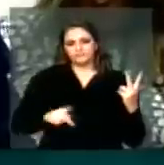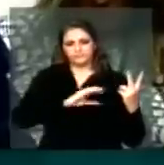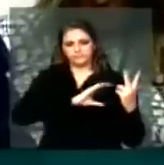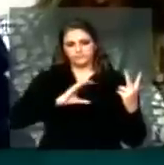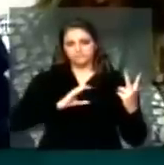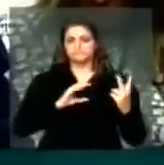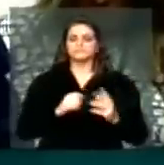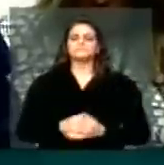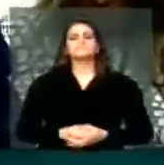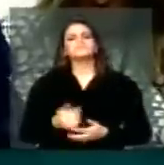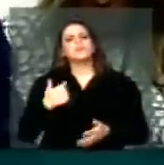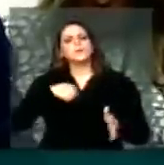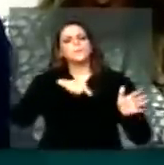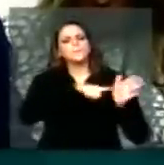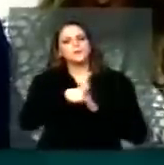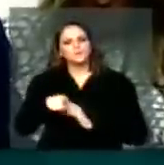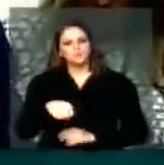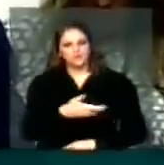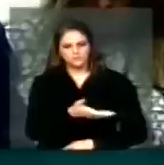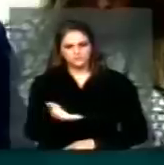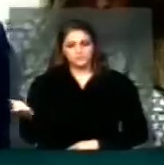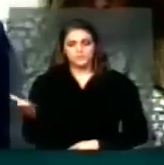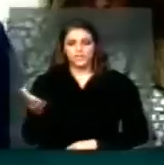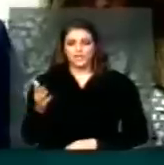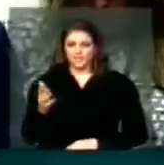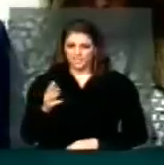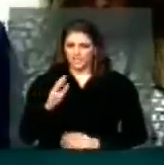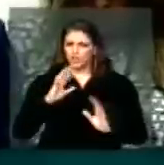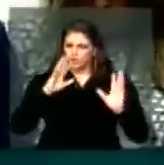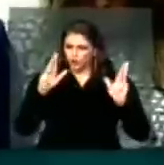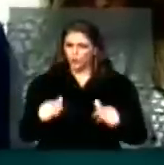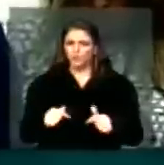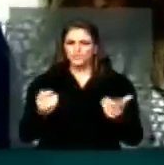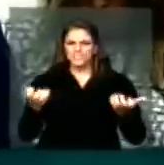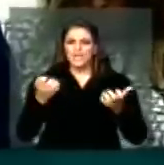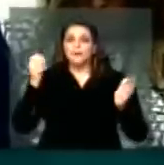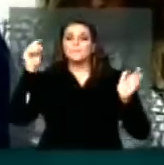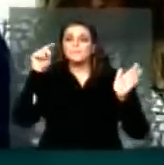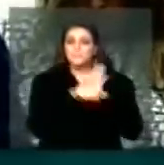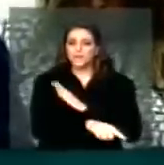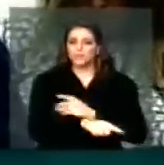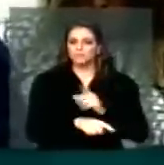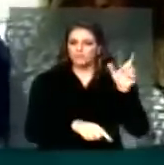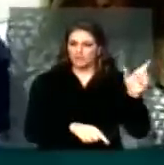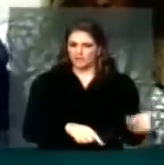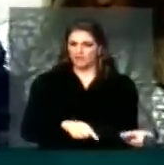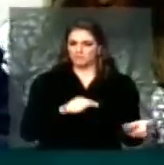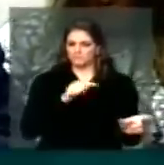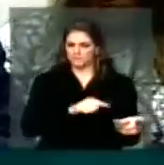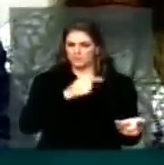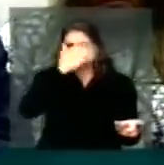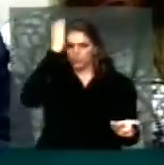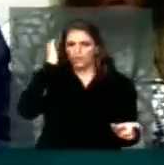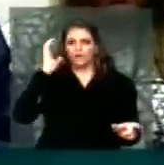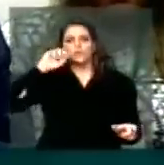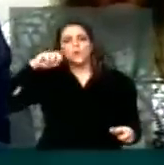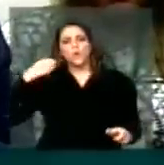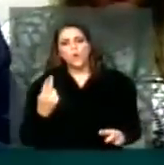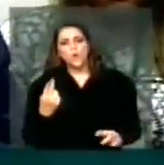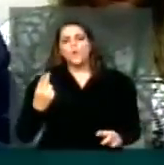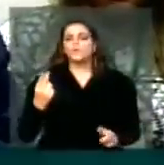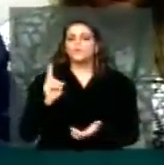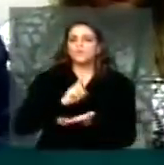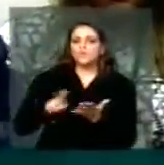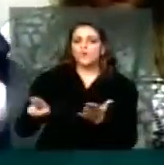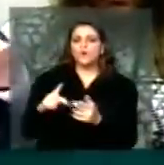parlamentares se todos esses inscritos nesta lista têm questionamentos ao deputado Eduardo Cunha ou se